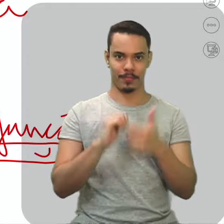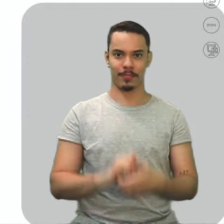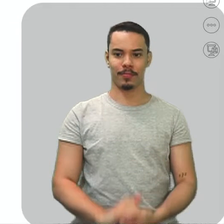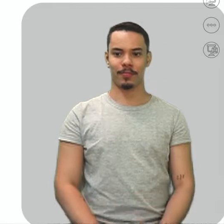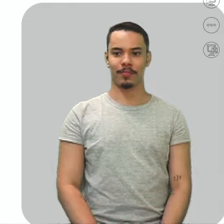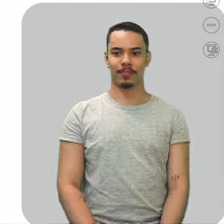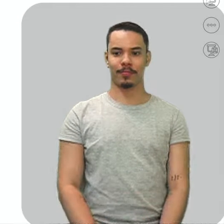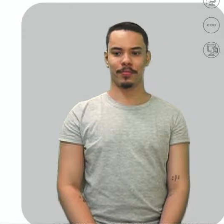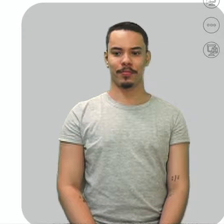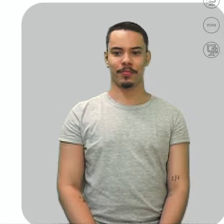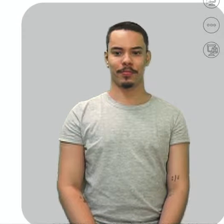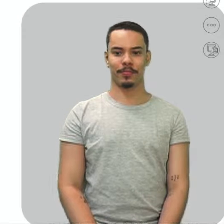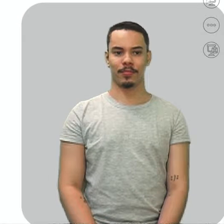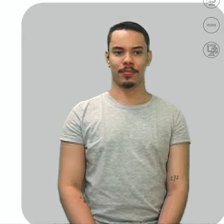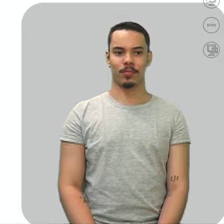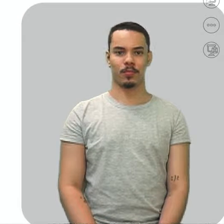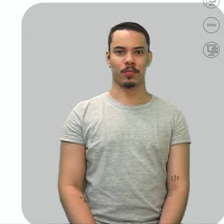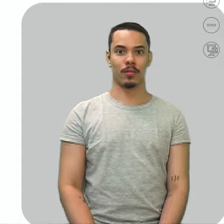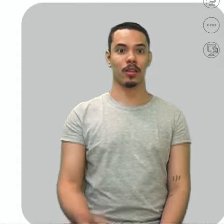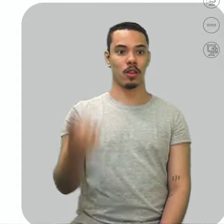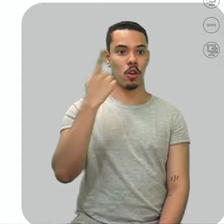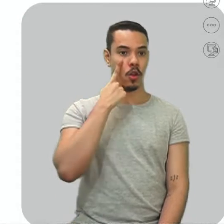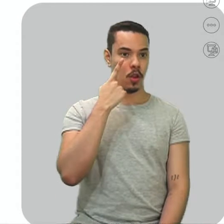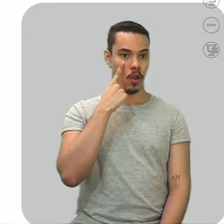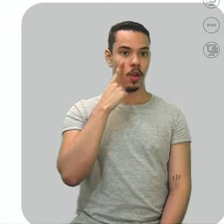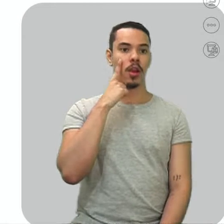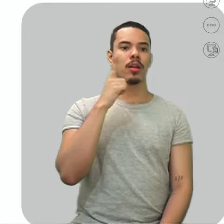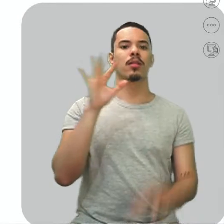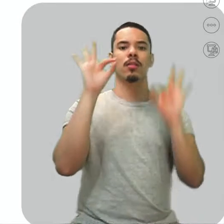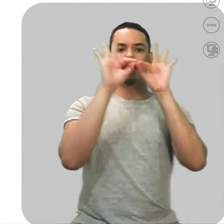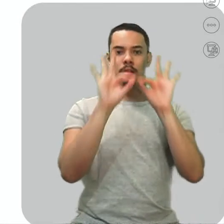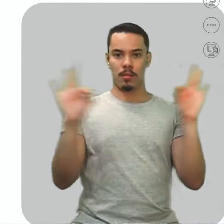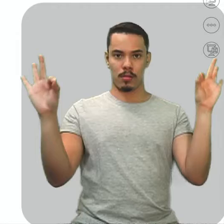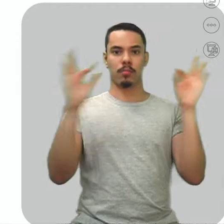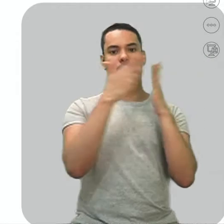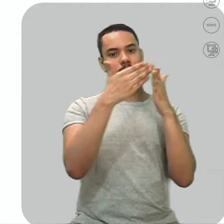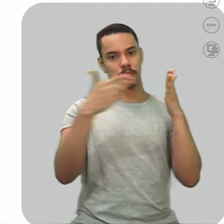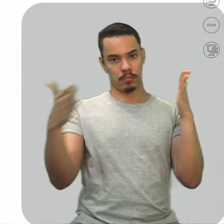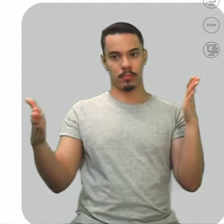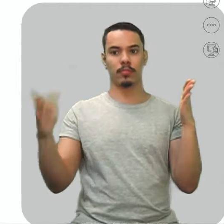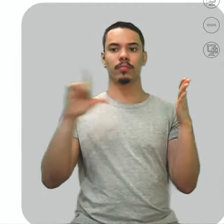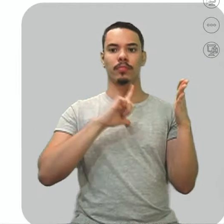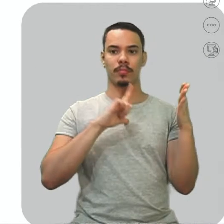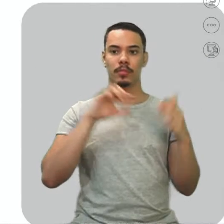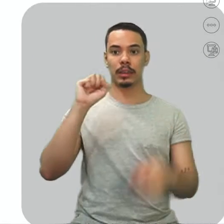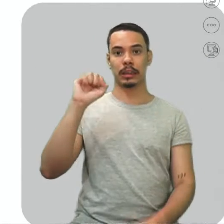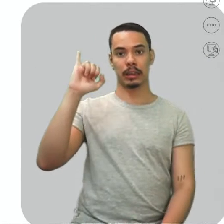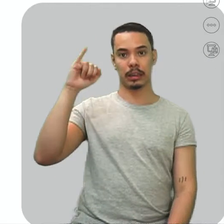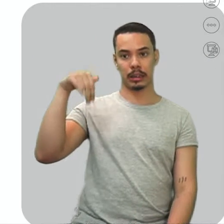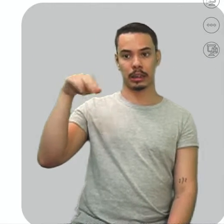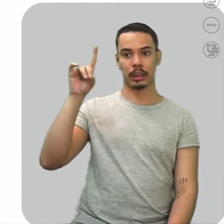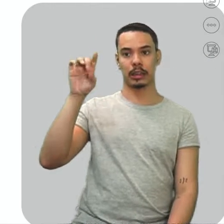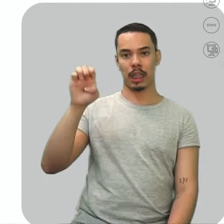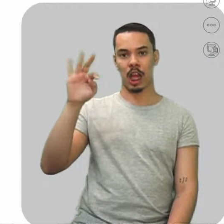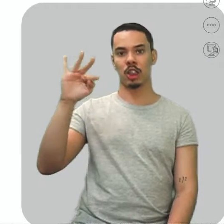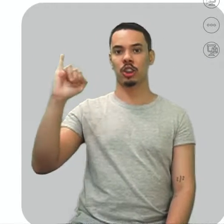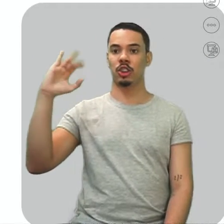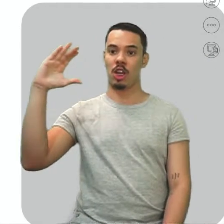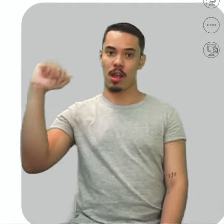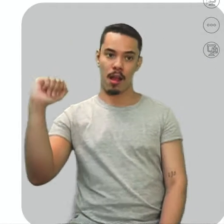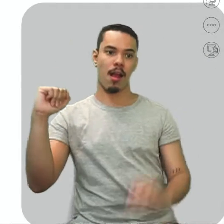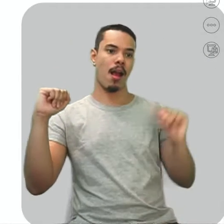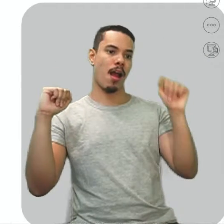certinho aqui as orações coordenadas são classificadas em sindética e assindética acabei de falar né